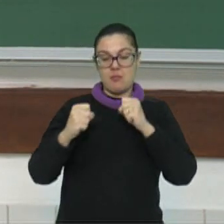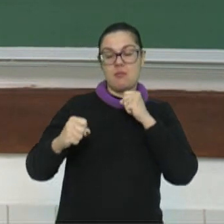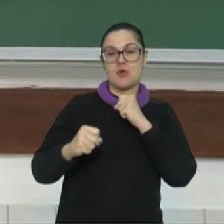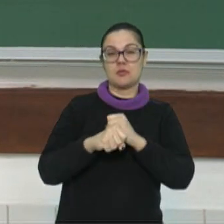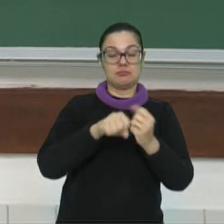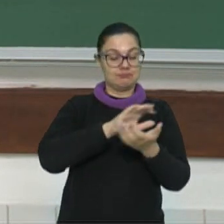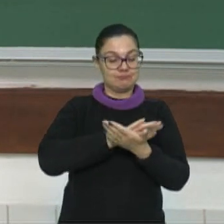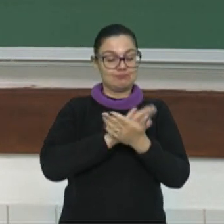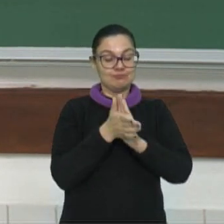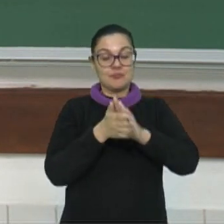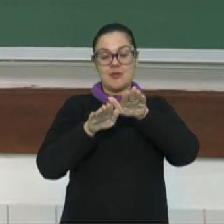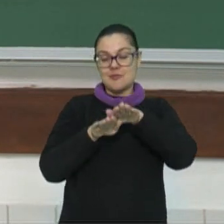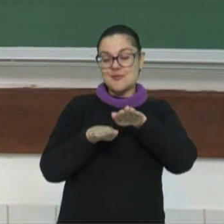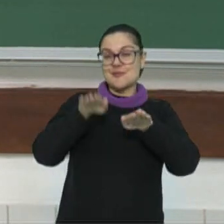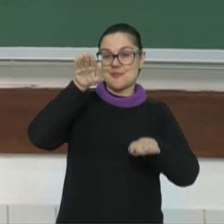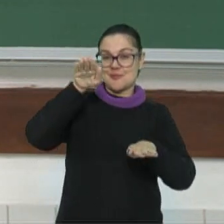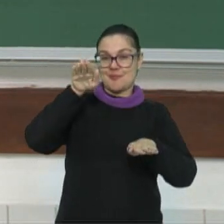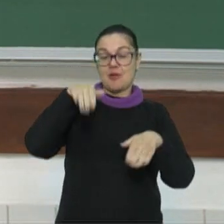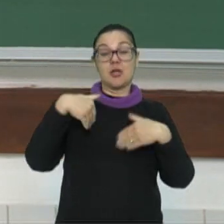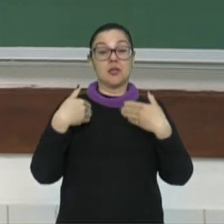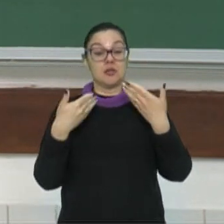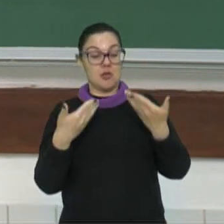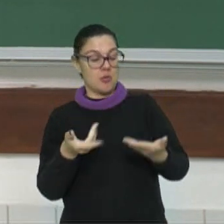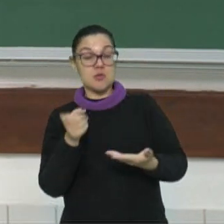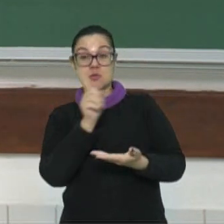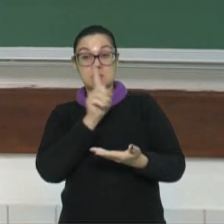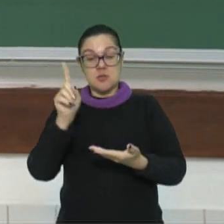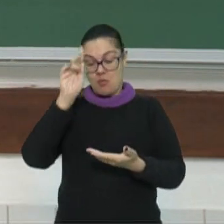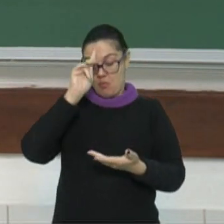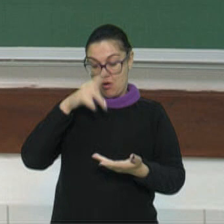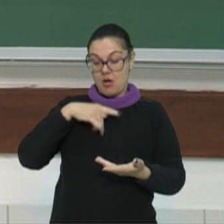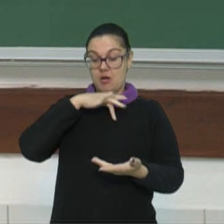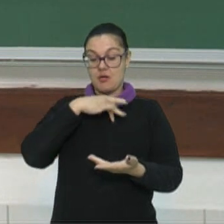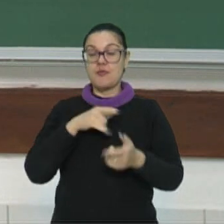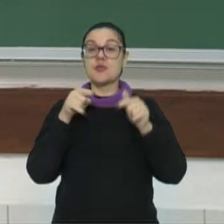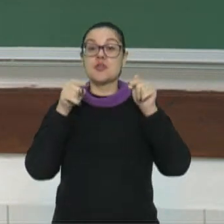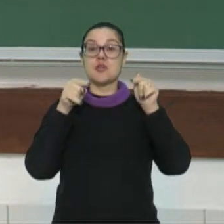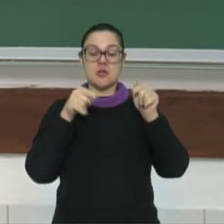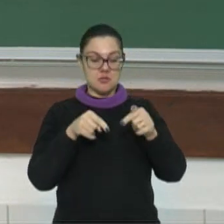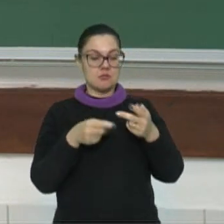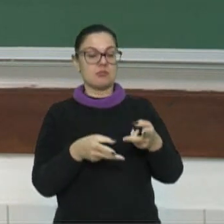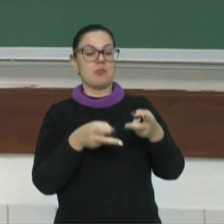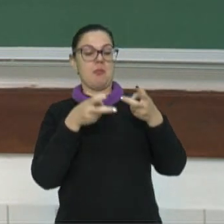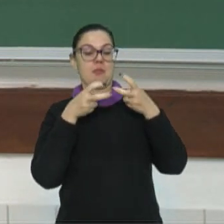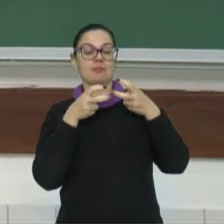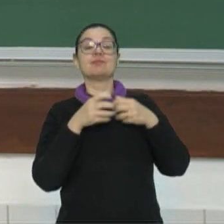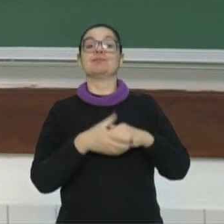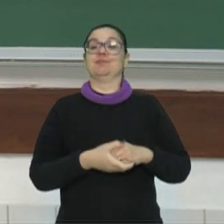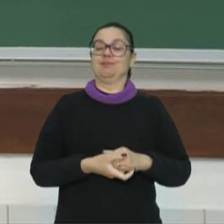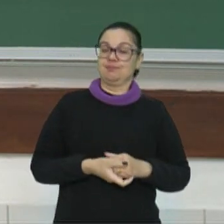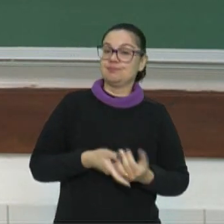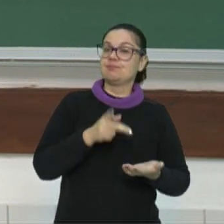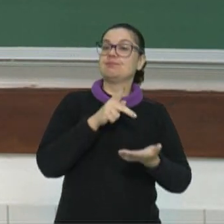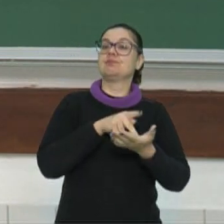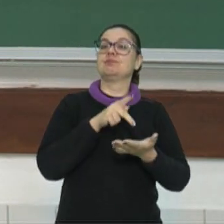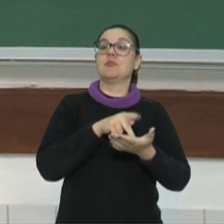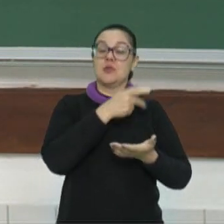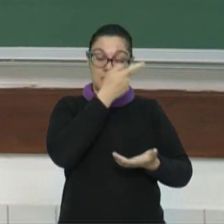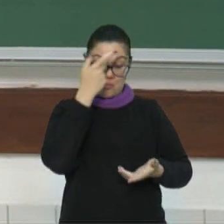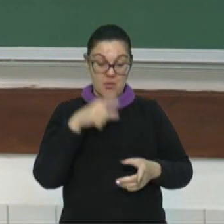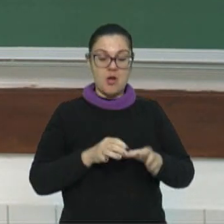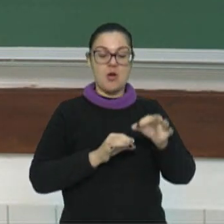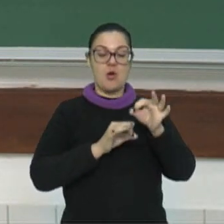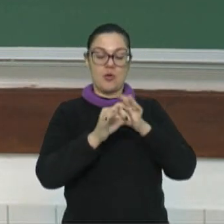sociedade desigual. Isso não é vitimismo. Isso é a gente observar e perceber aí sim uma